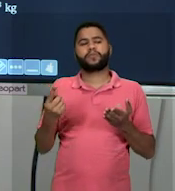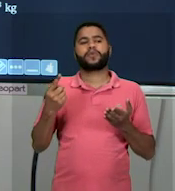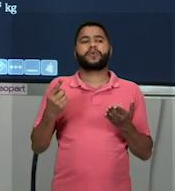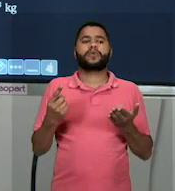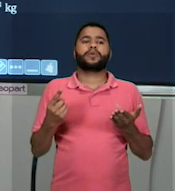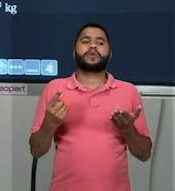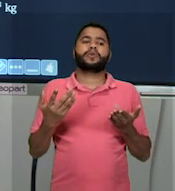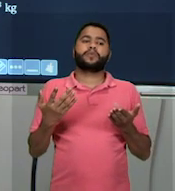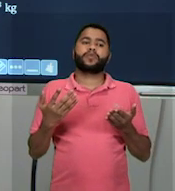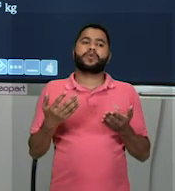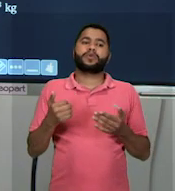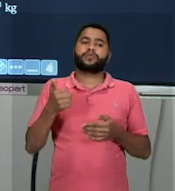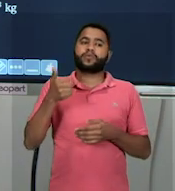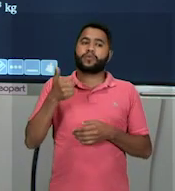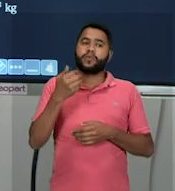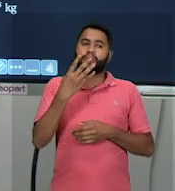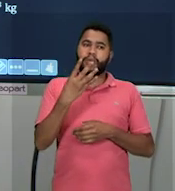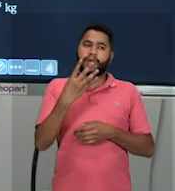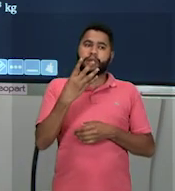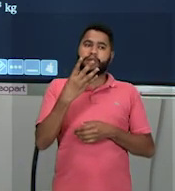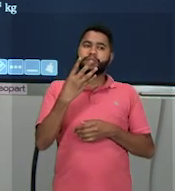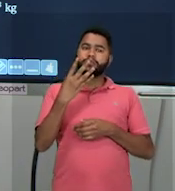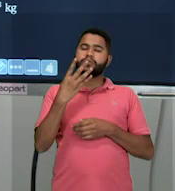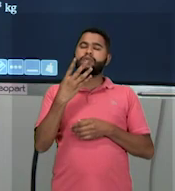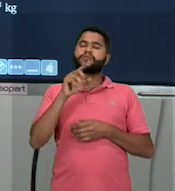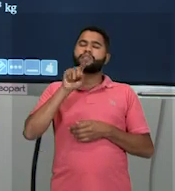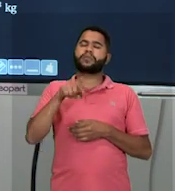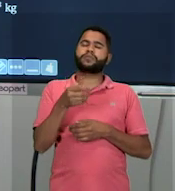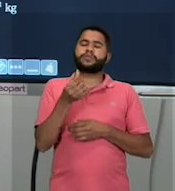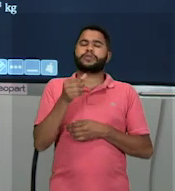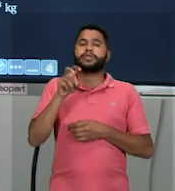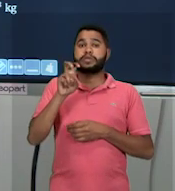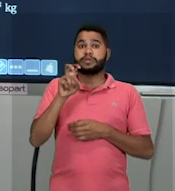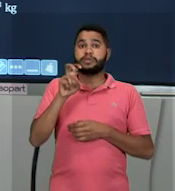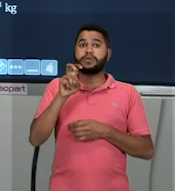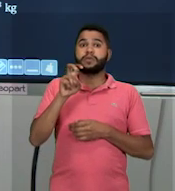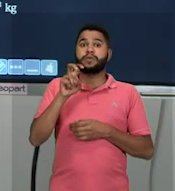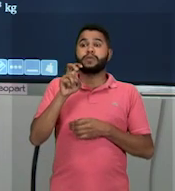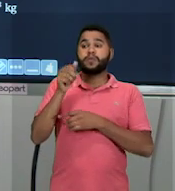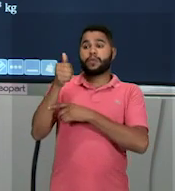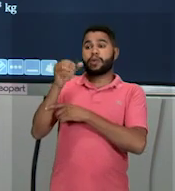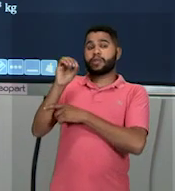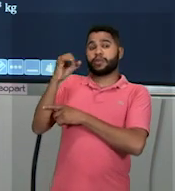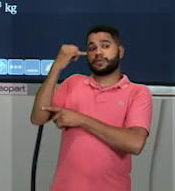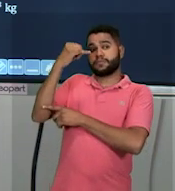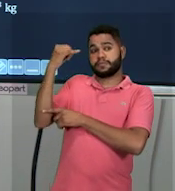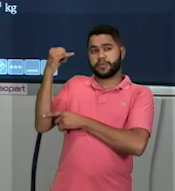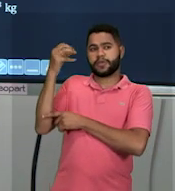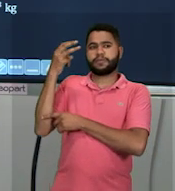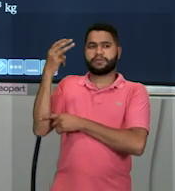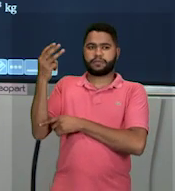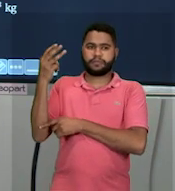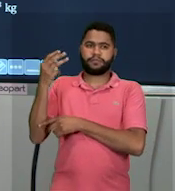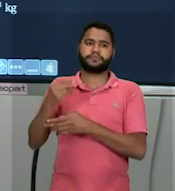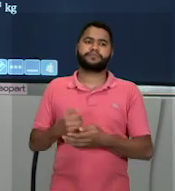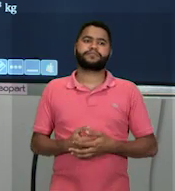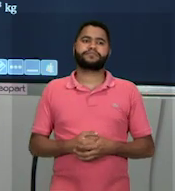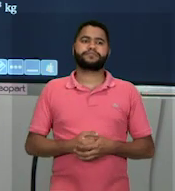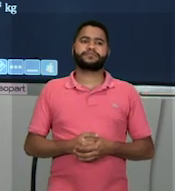10 a menos 3. Né? Porque multiplicar por 10 a menos 3, o que é o 10 a menos 3? 1 sobre